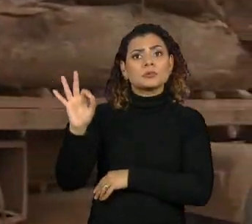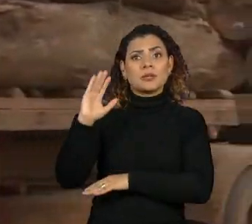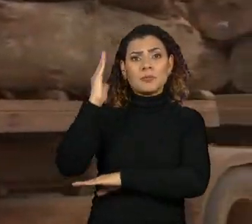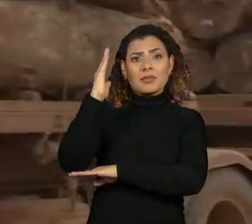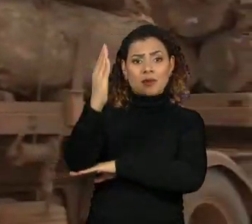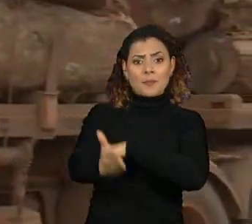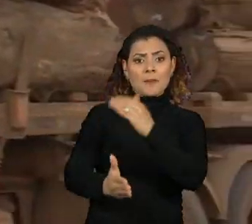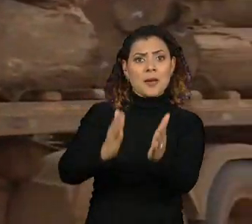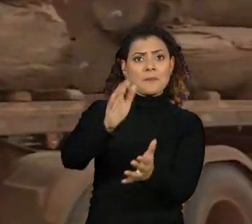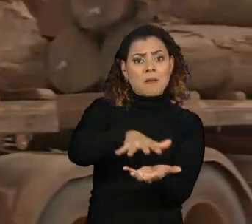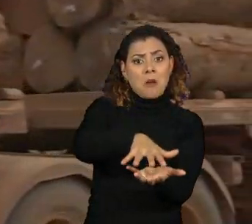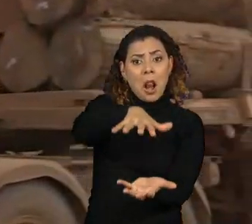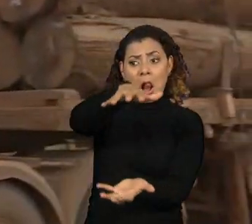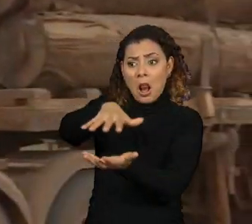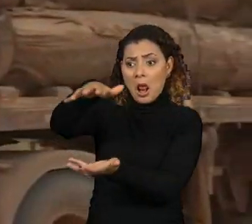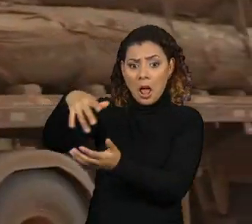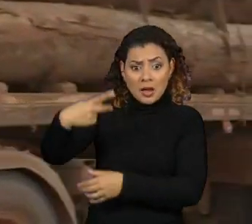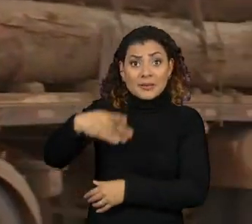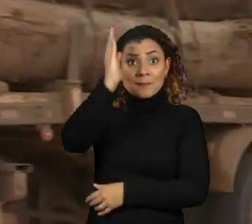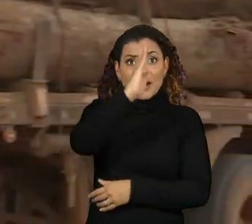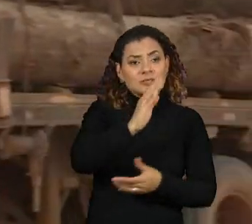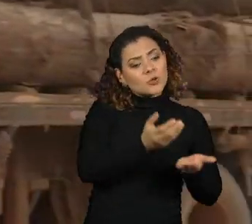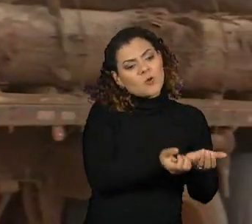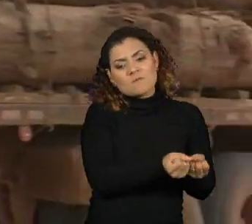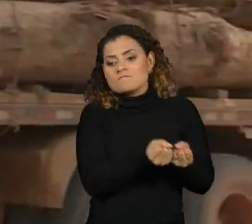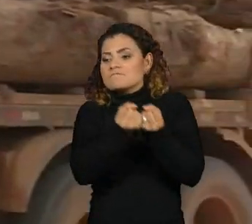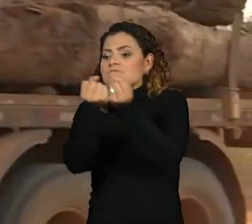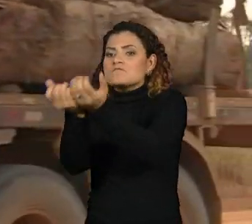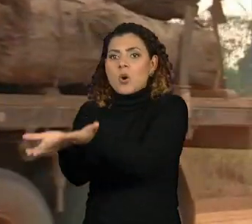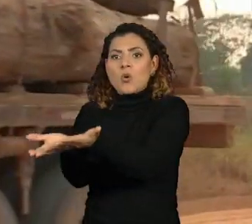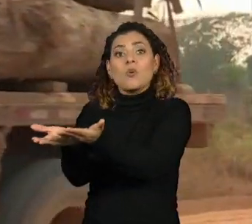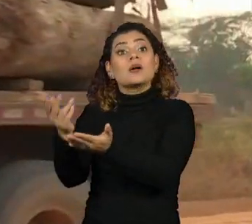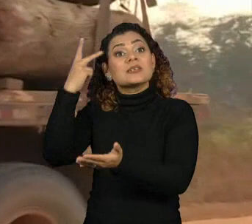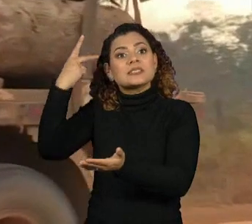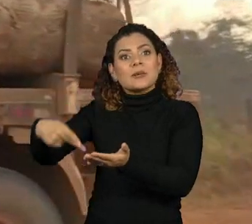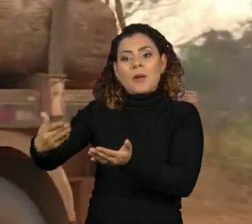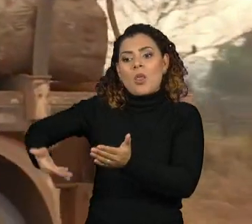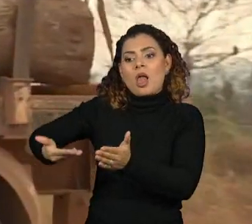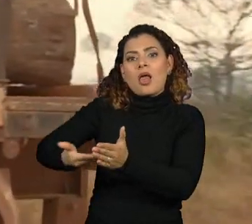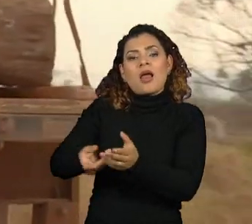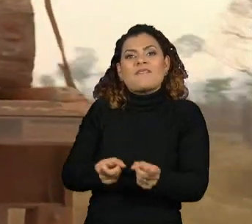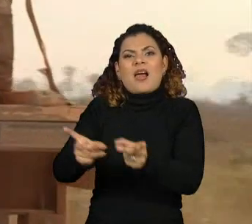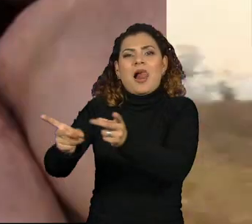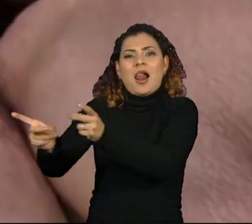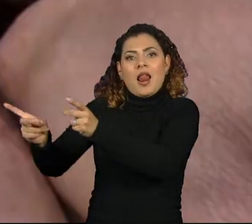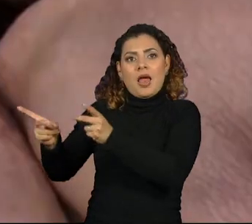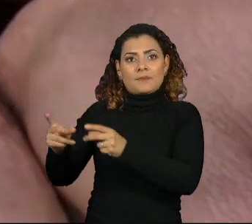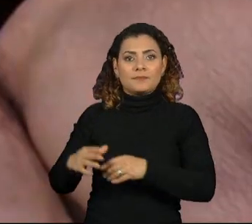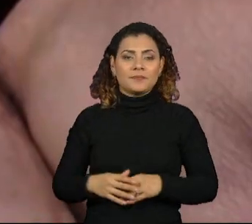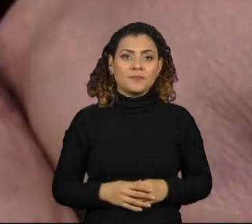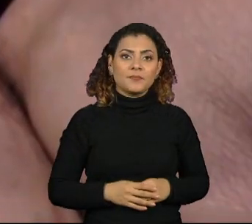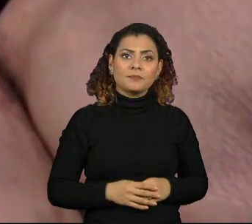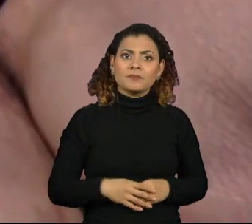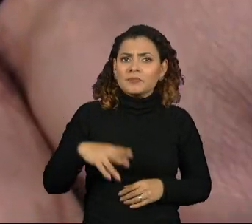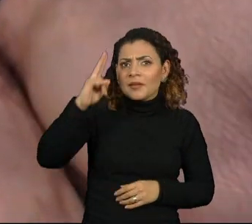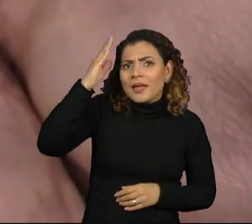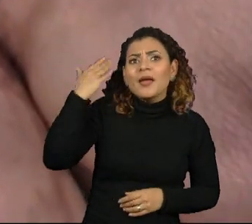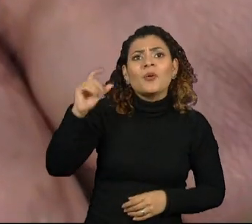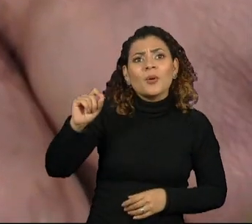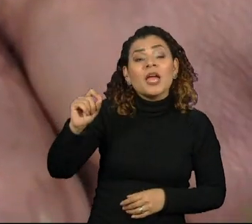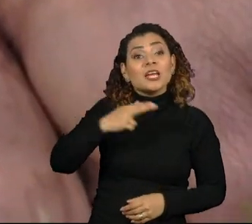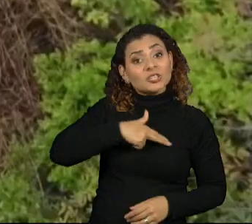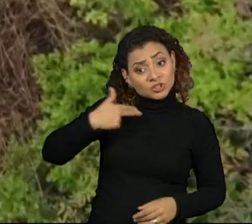ilegal extraída no país é levada a São Paulo para ser revendida. Depois de percorrer a China